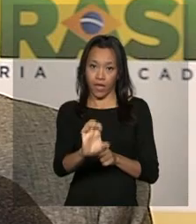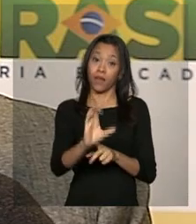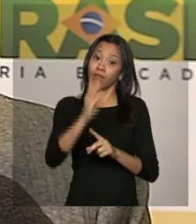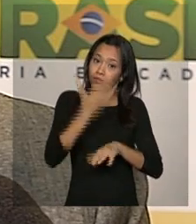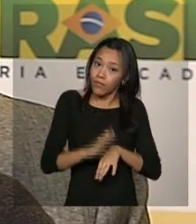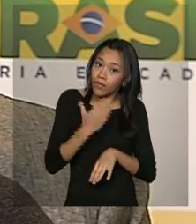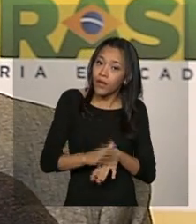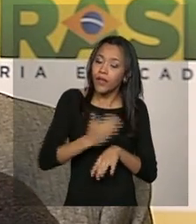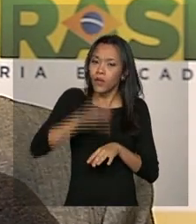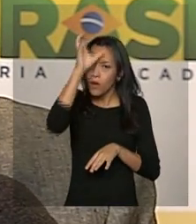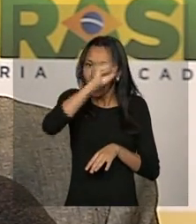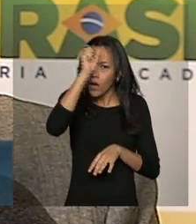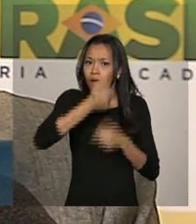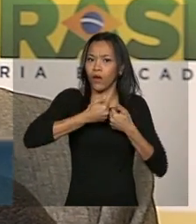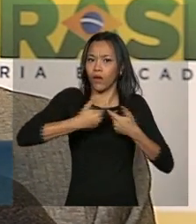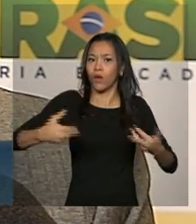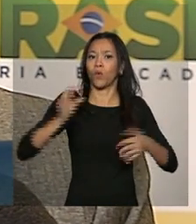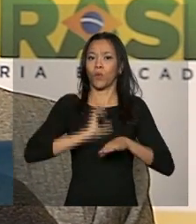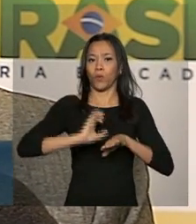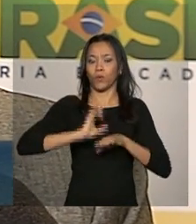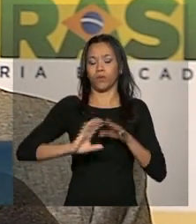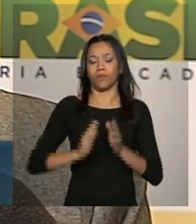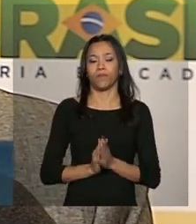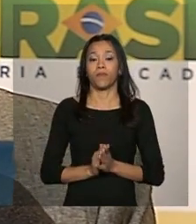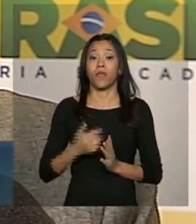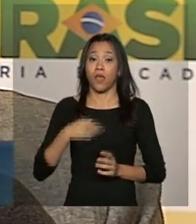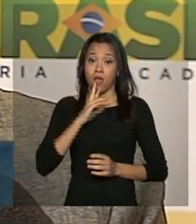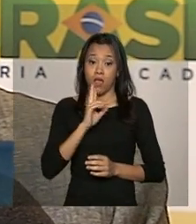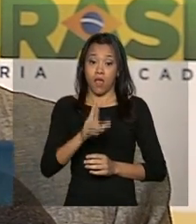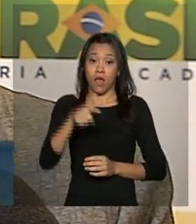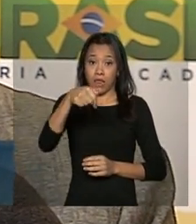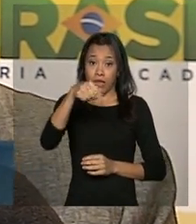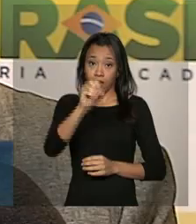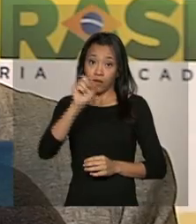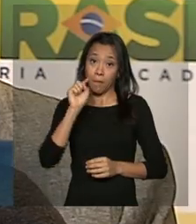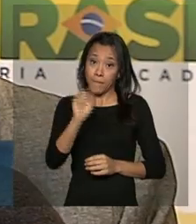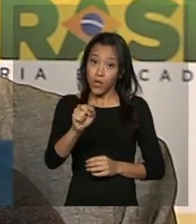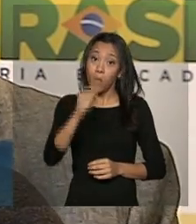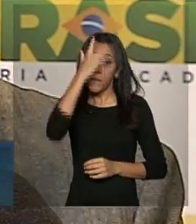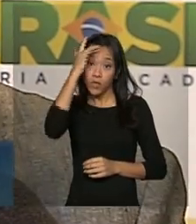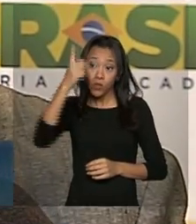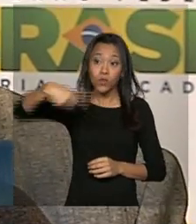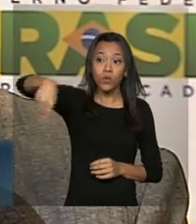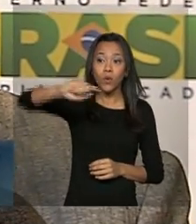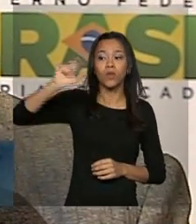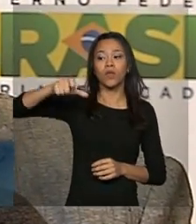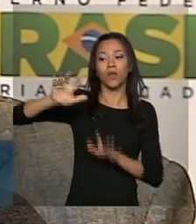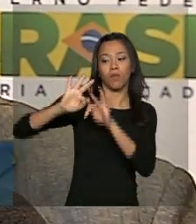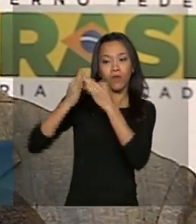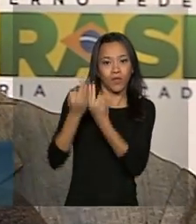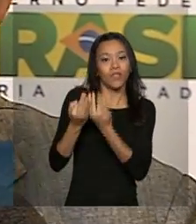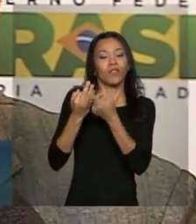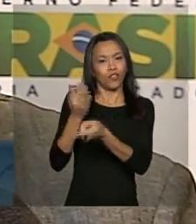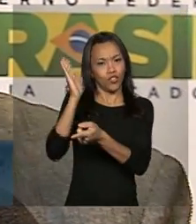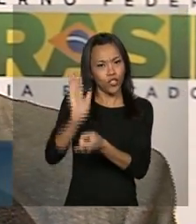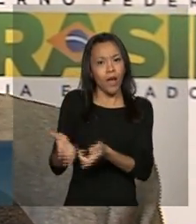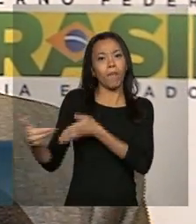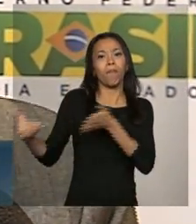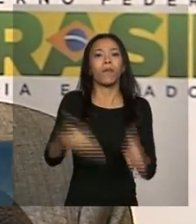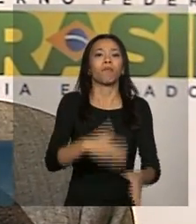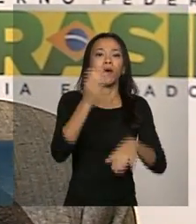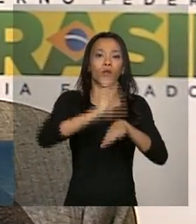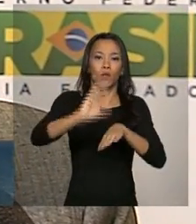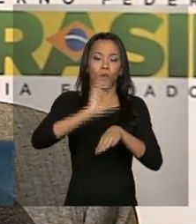negócio. Mais de 70 mil beneficiários do Bolsa Família fizeram algum curso do Pronatec e se constituíram